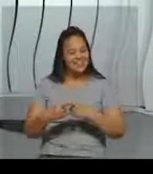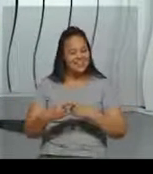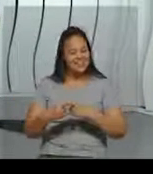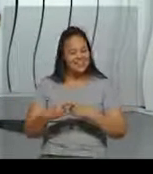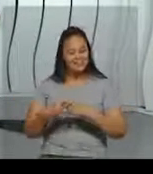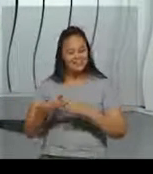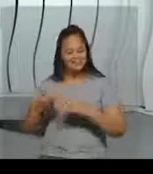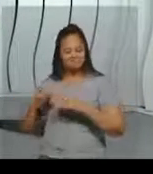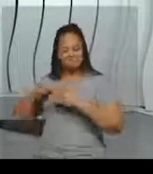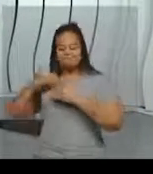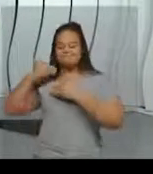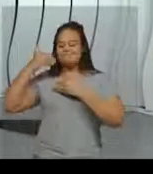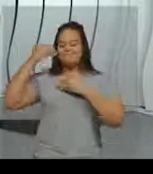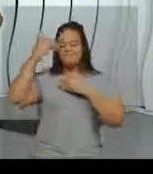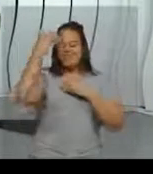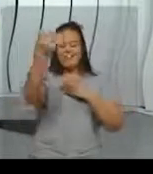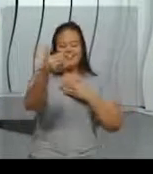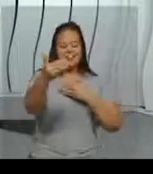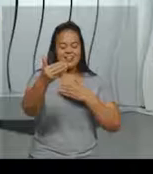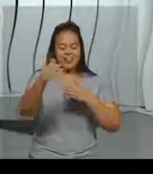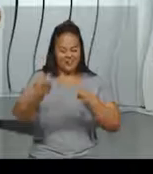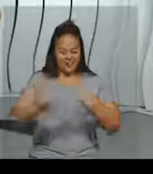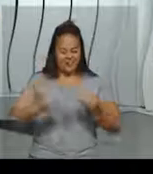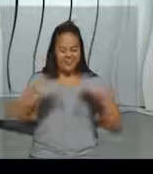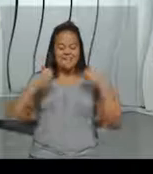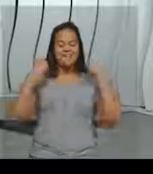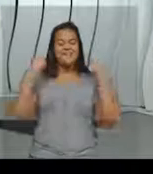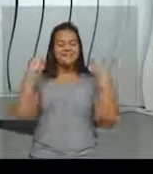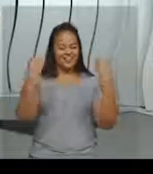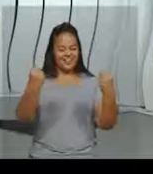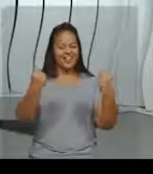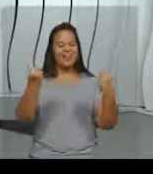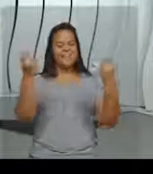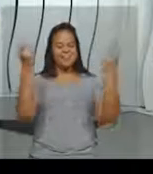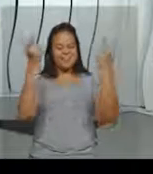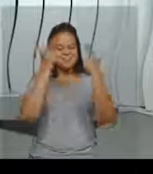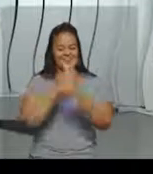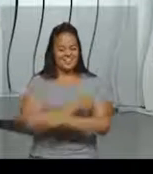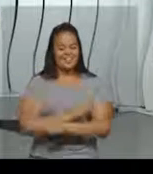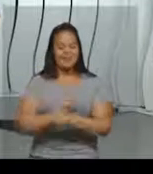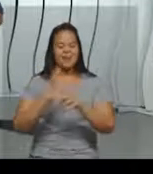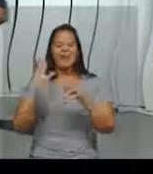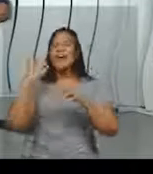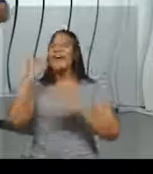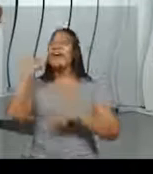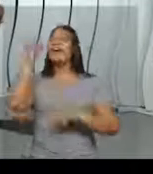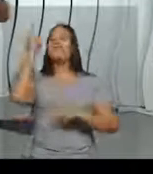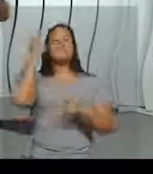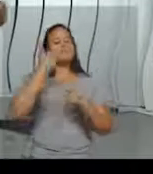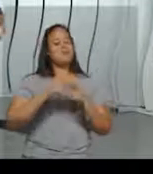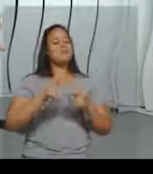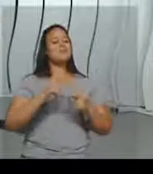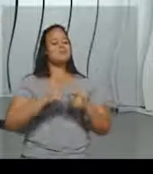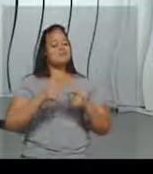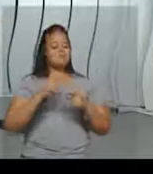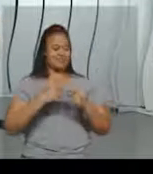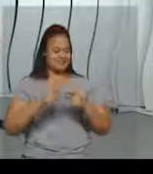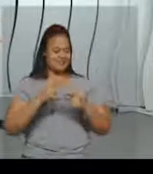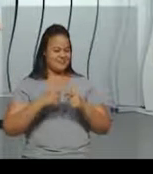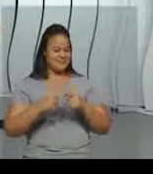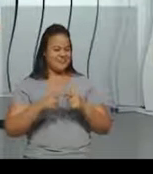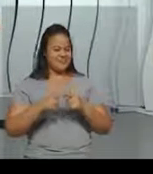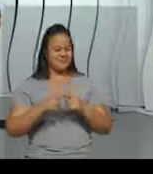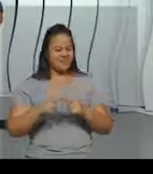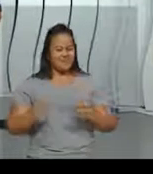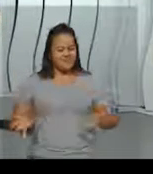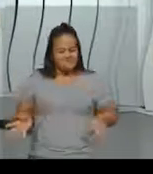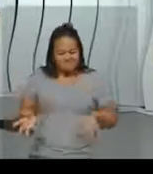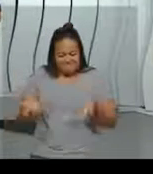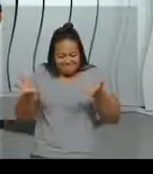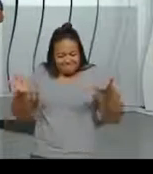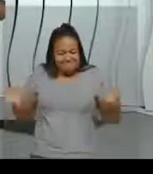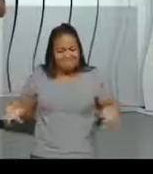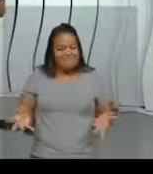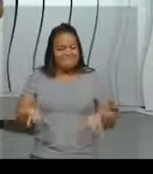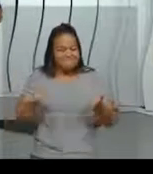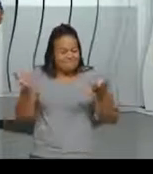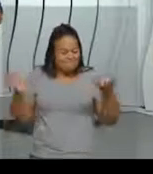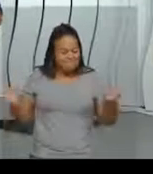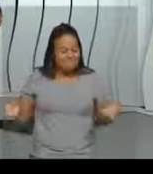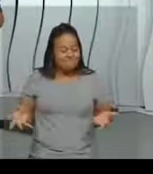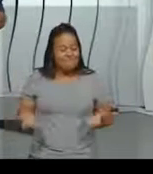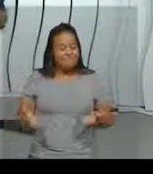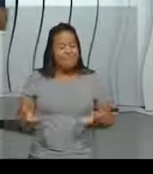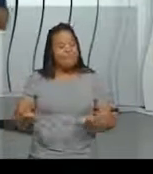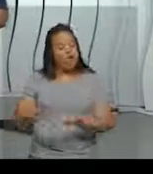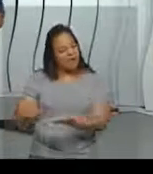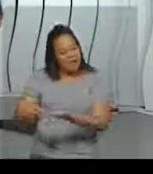além disso, a gente é muito mais forte do que os nossos problemas, né? E ela é uma música de incentivo, tá? Então eu quero